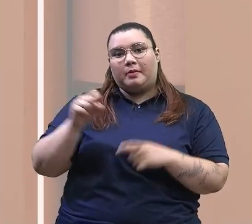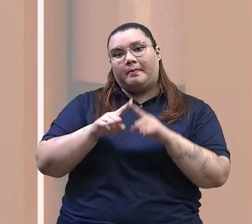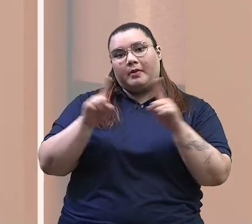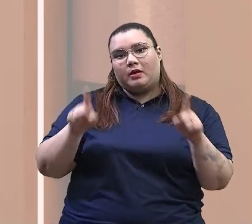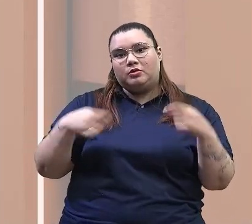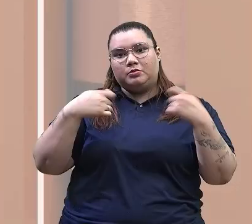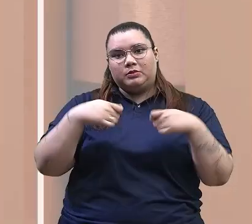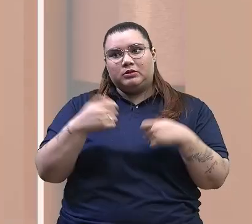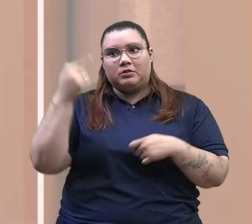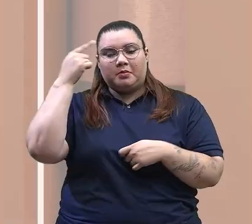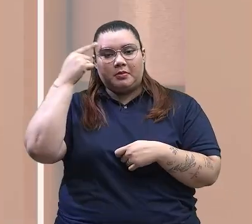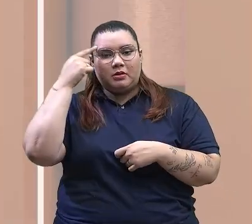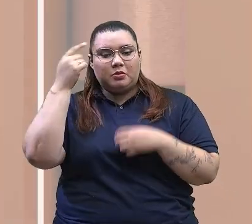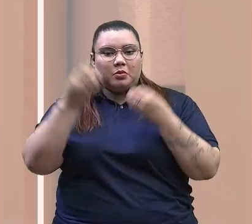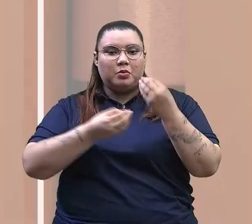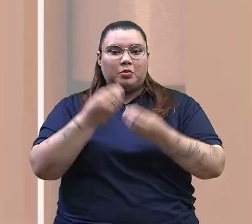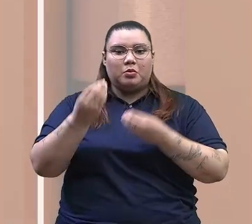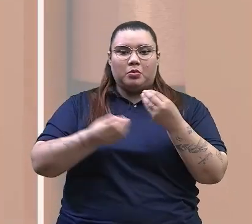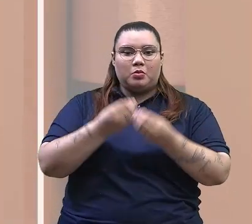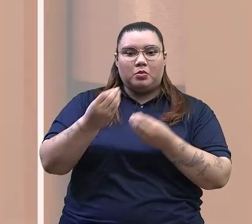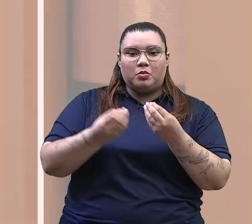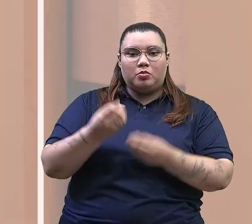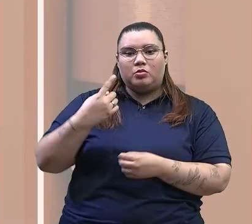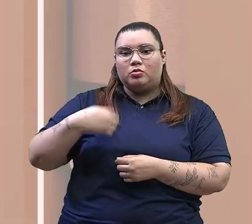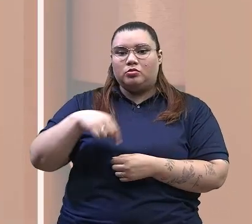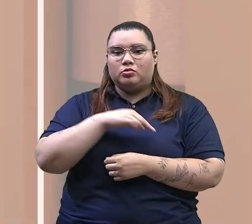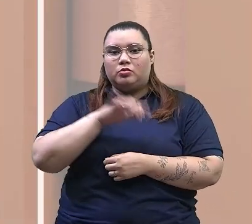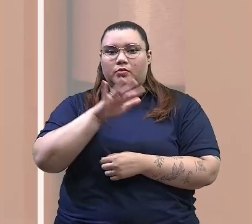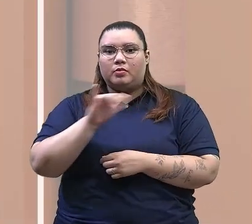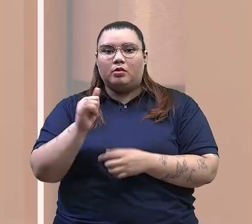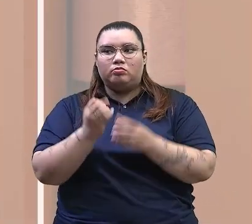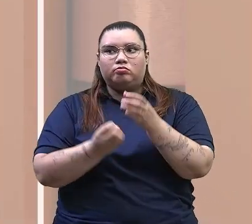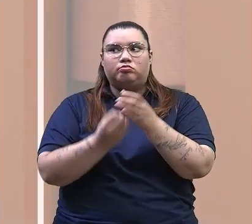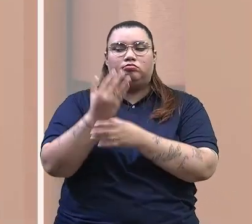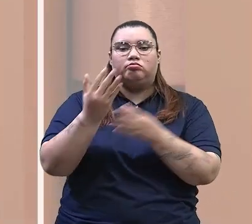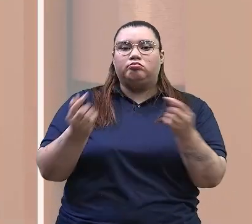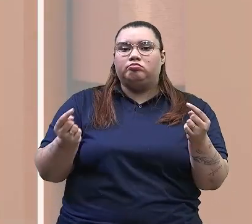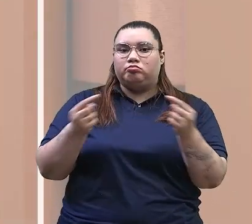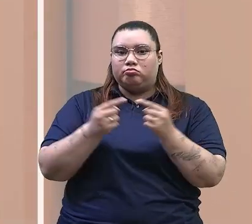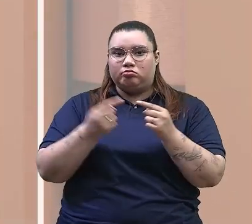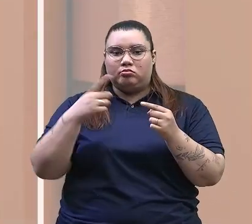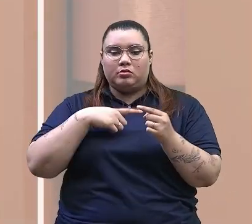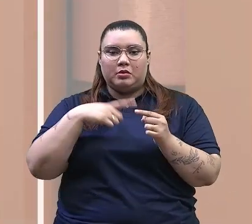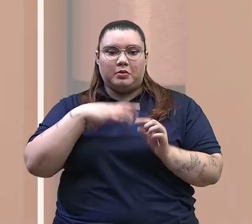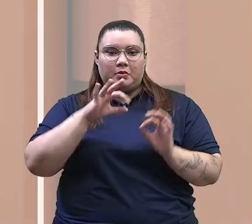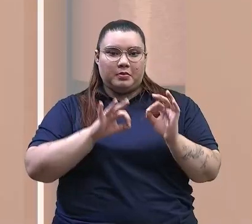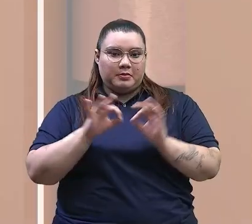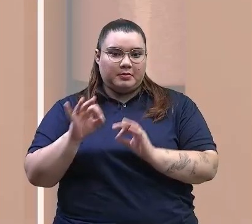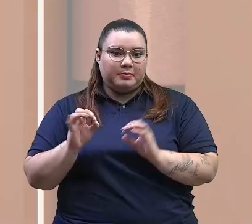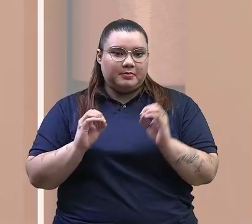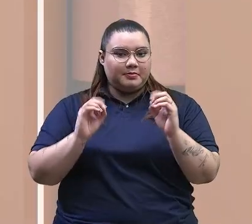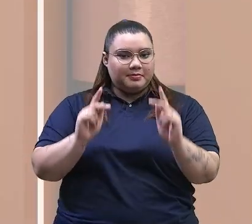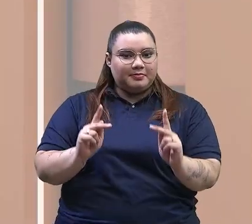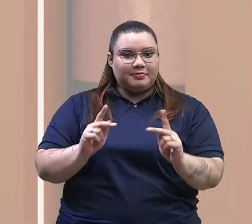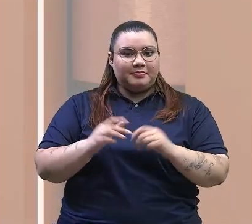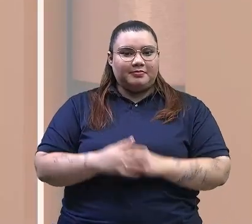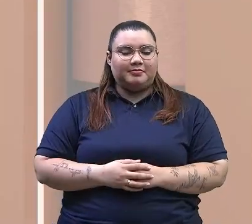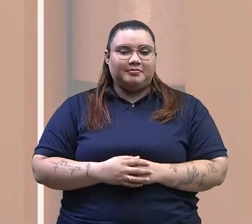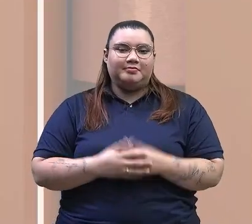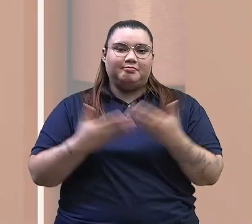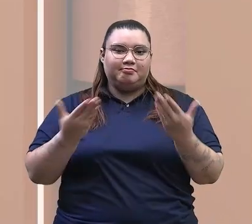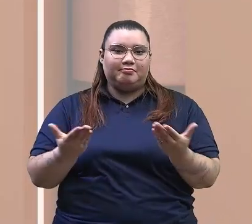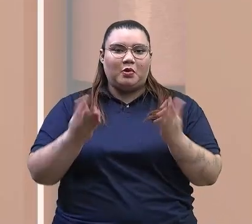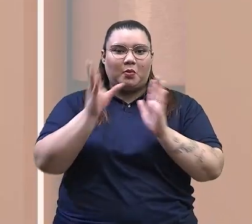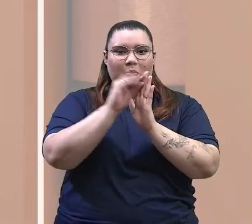precisa pensar de que forma isso vai ocorrer, de que forma isso está sendo planejado. Certo? Então, essas